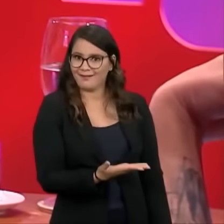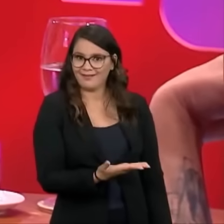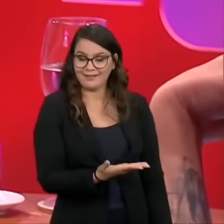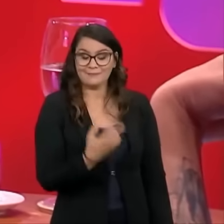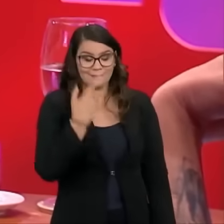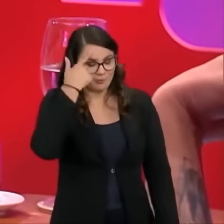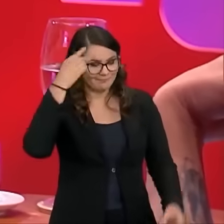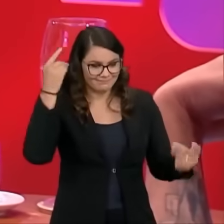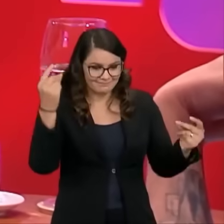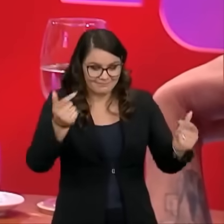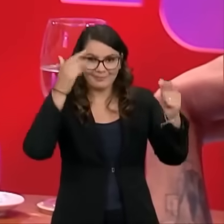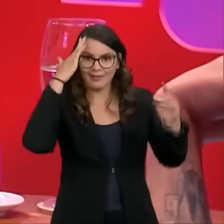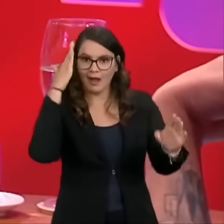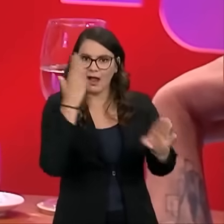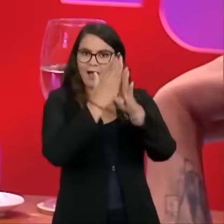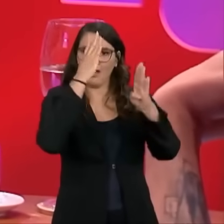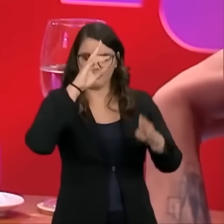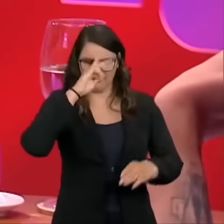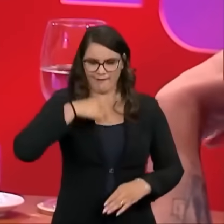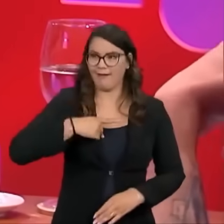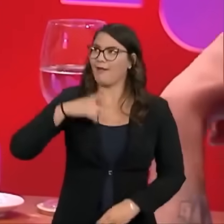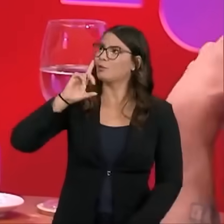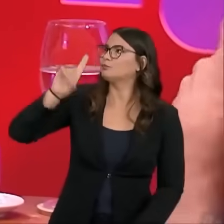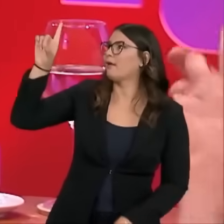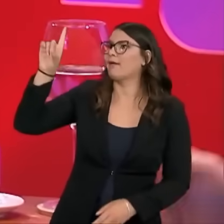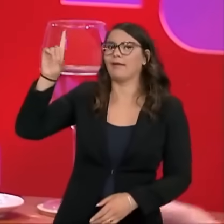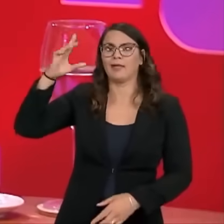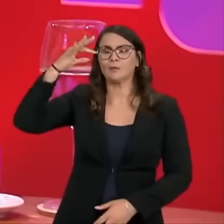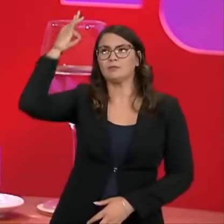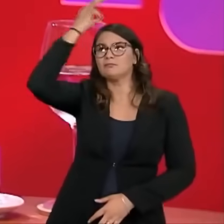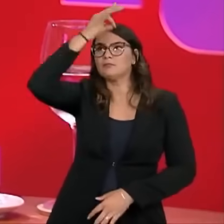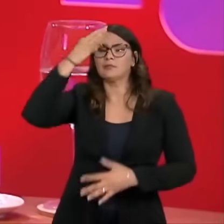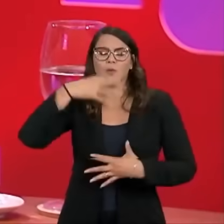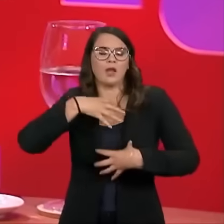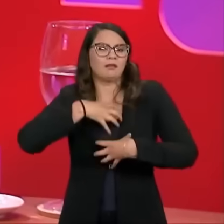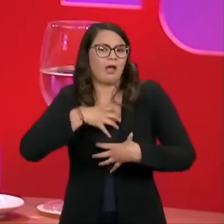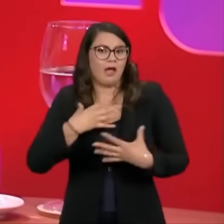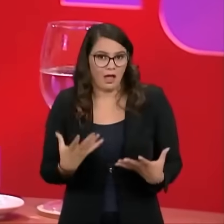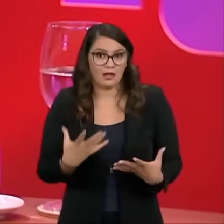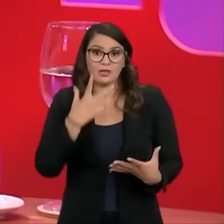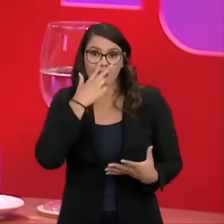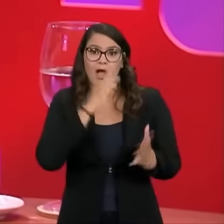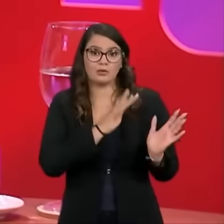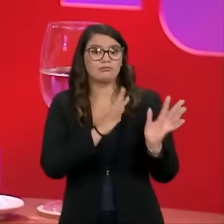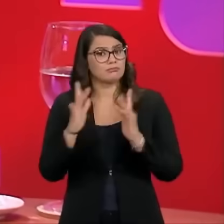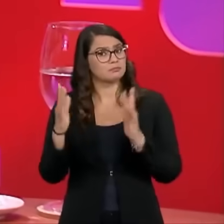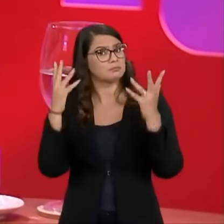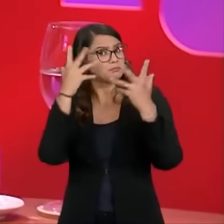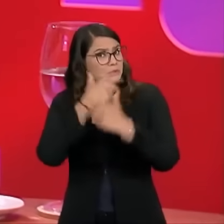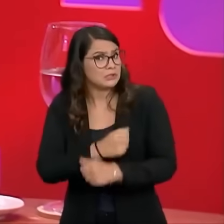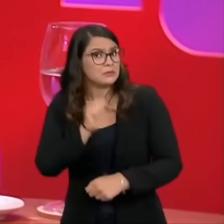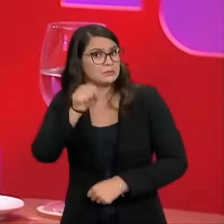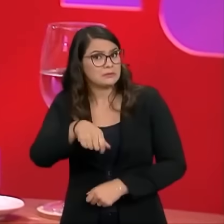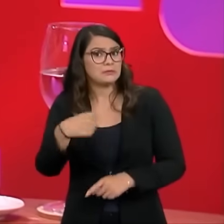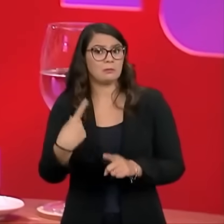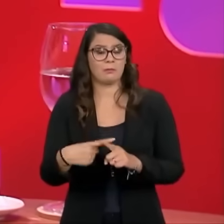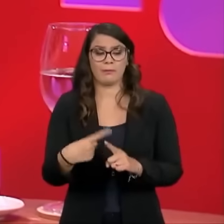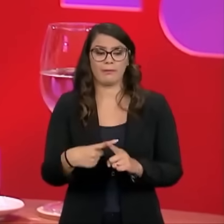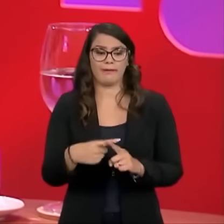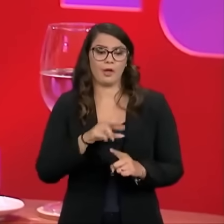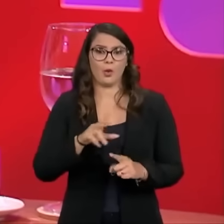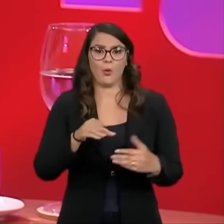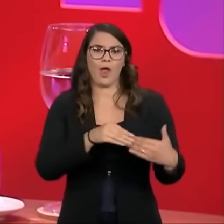start que teve ali ela com ela ela com Deus ela com a espiritualidade dela que eu acho um processo muito bonito porque não é um processo